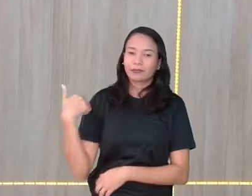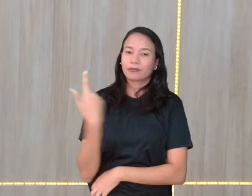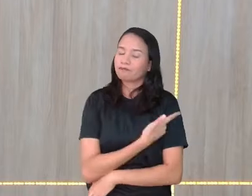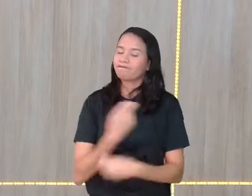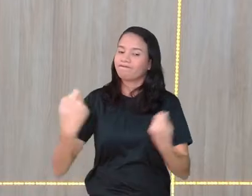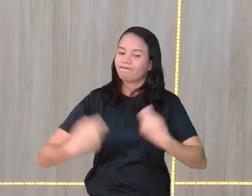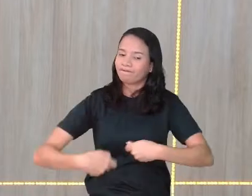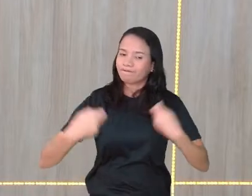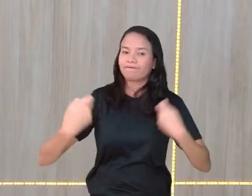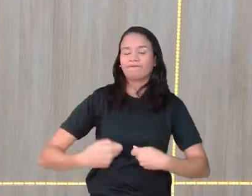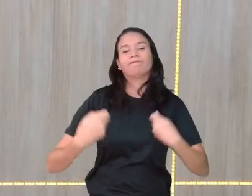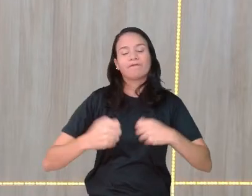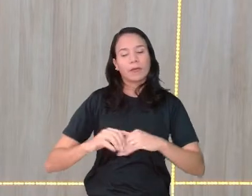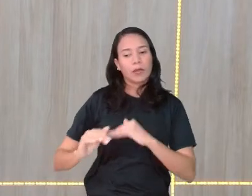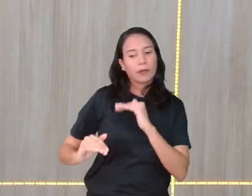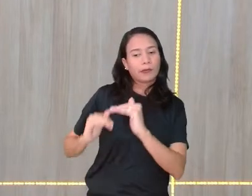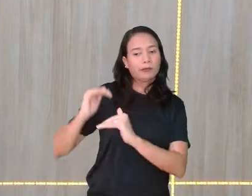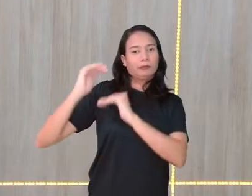superar